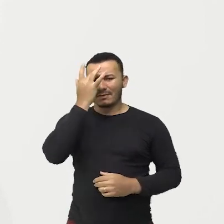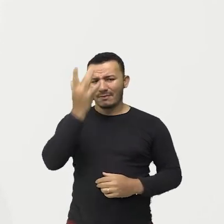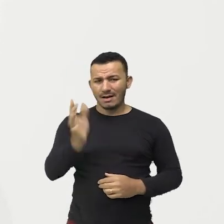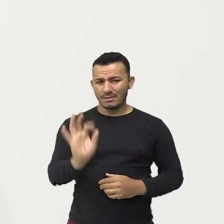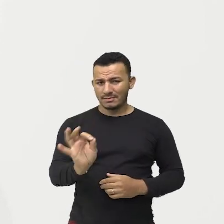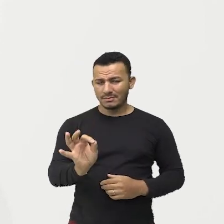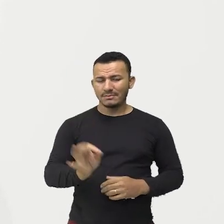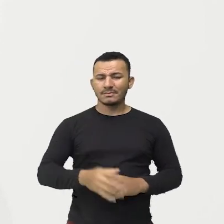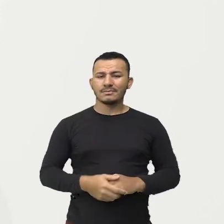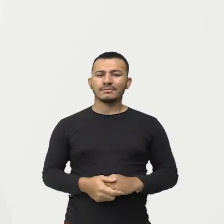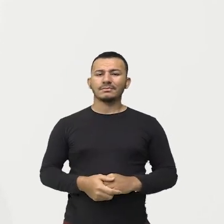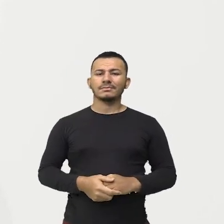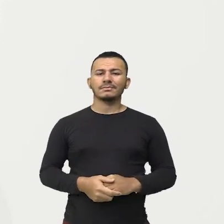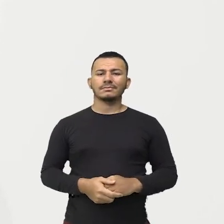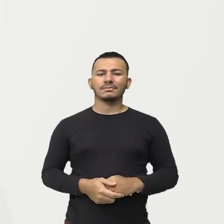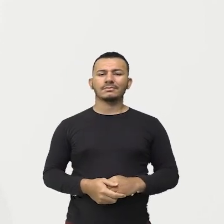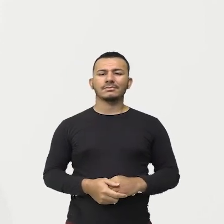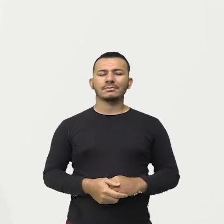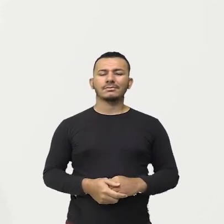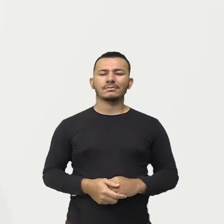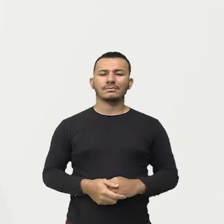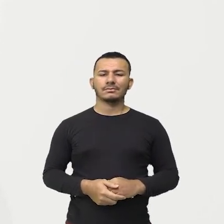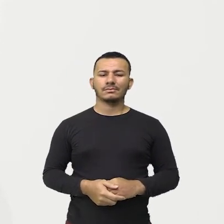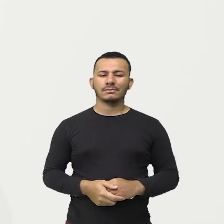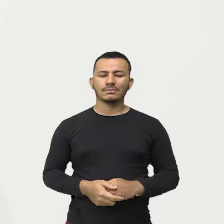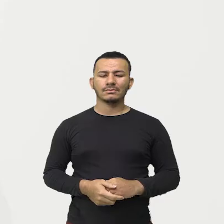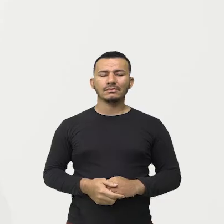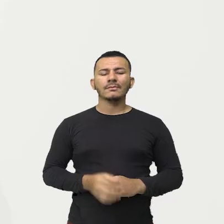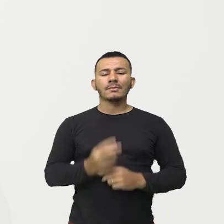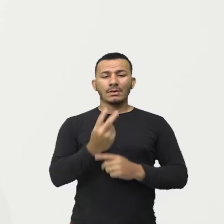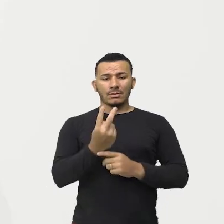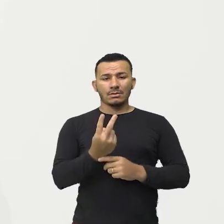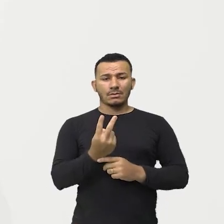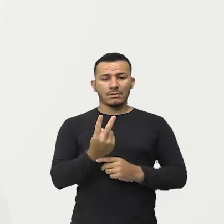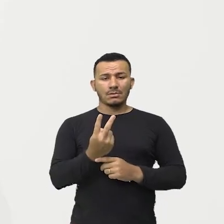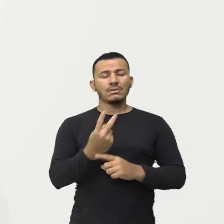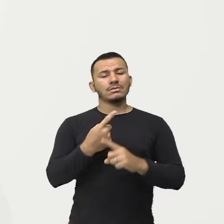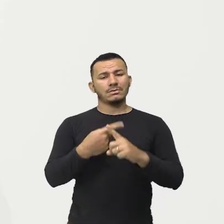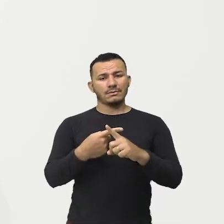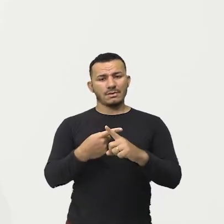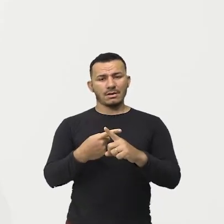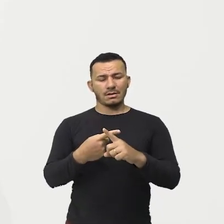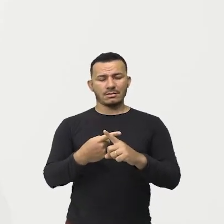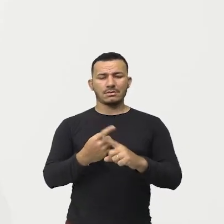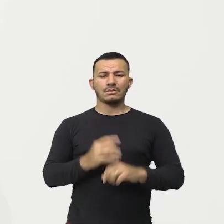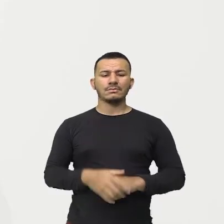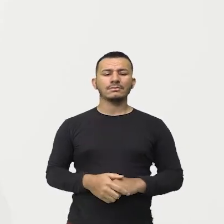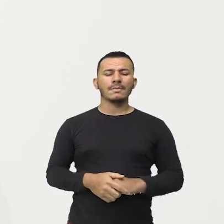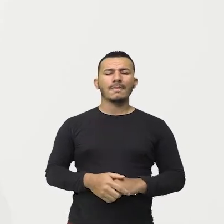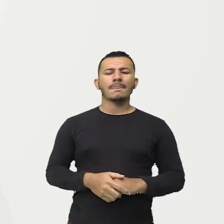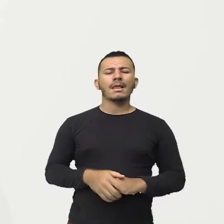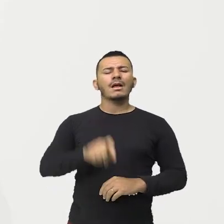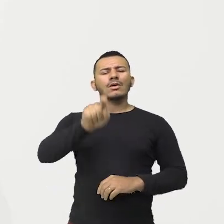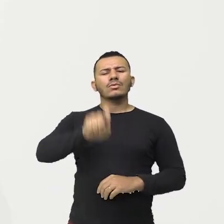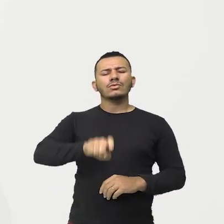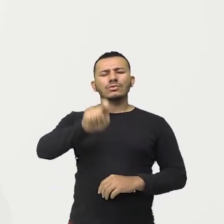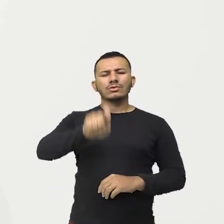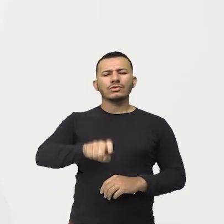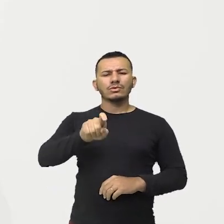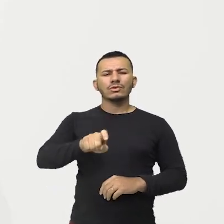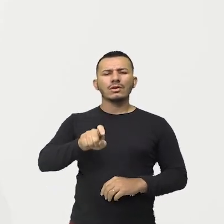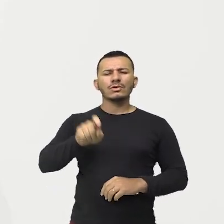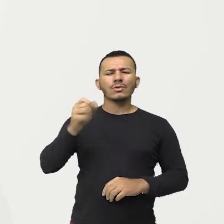tranquilo isso. Olha só. Vai ficar então 2 vezes. Quanto vale o x no